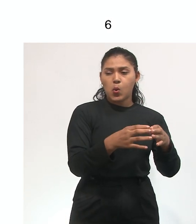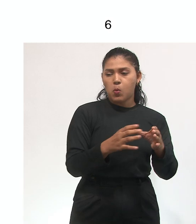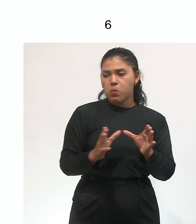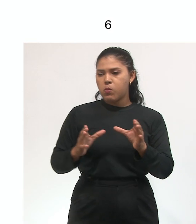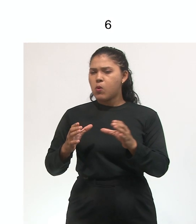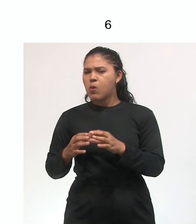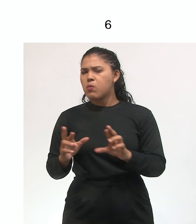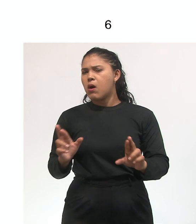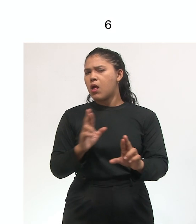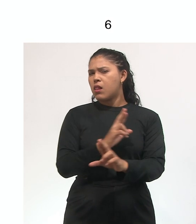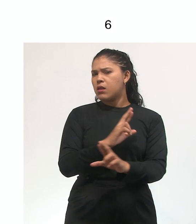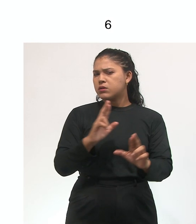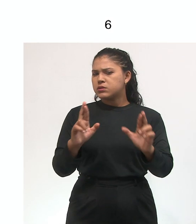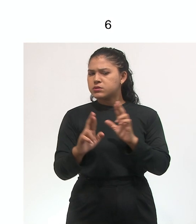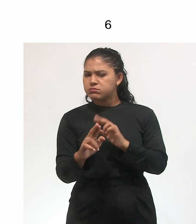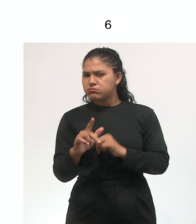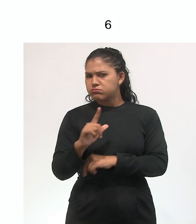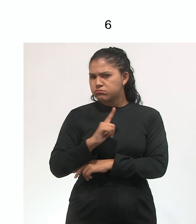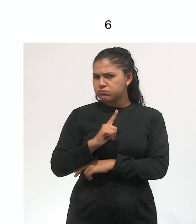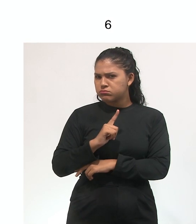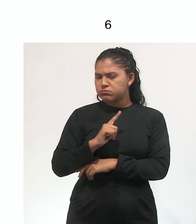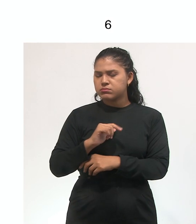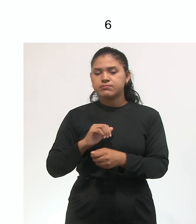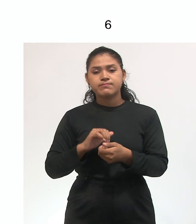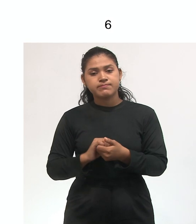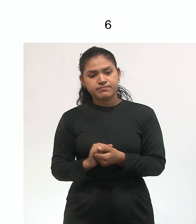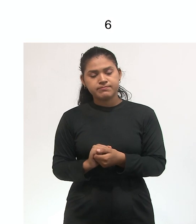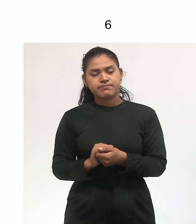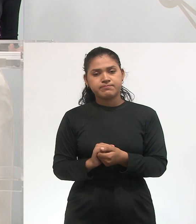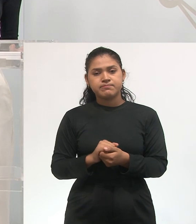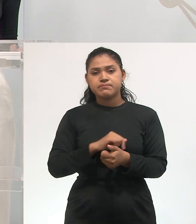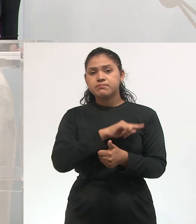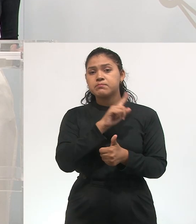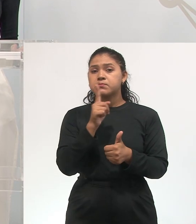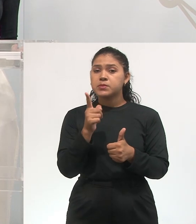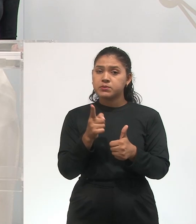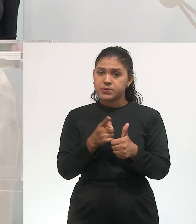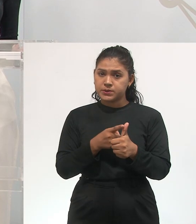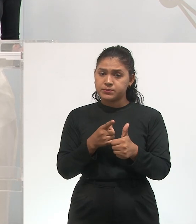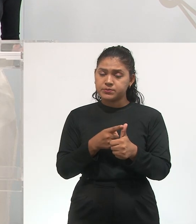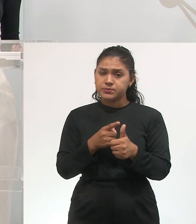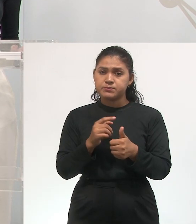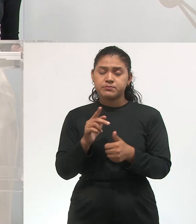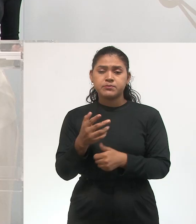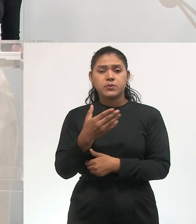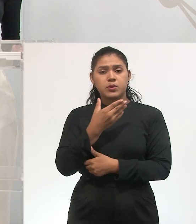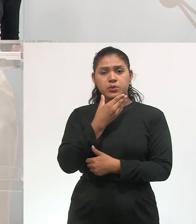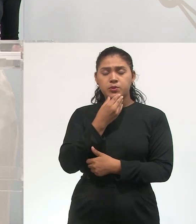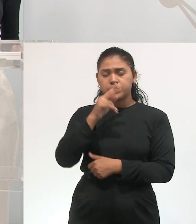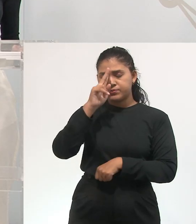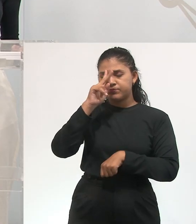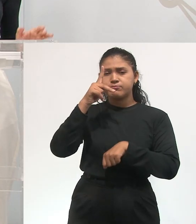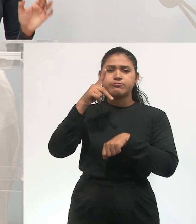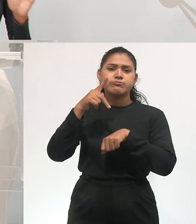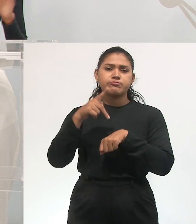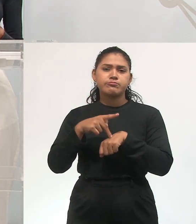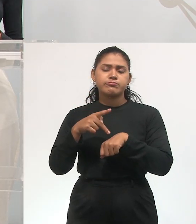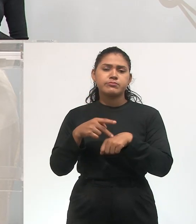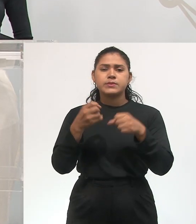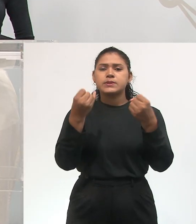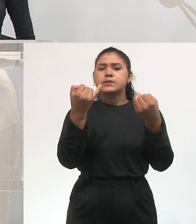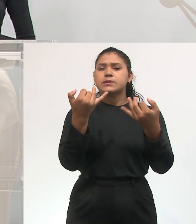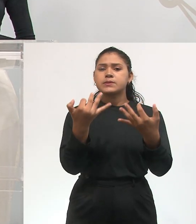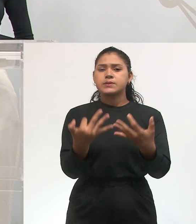classes sociais? Primeiramente, e aí o o Karl Marx,